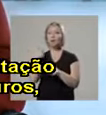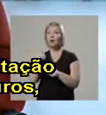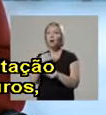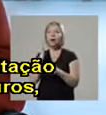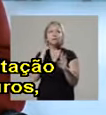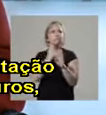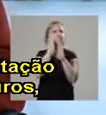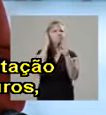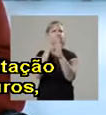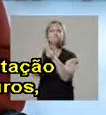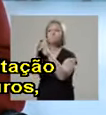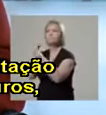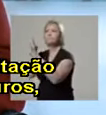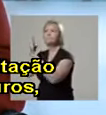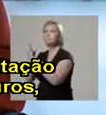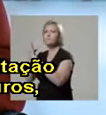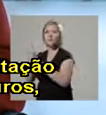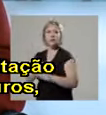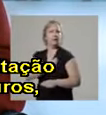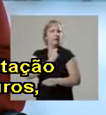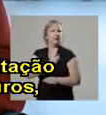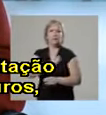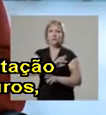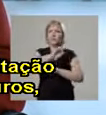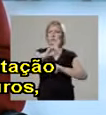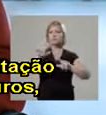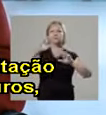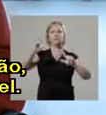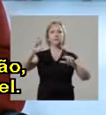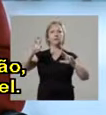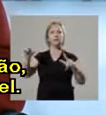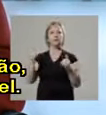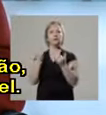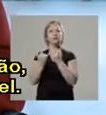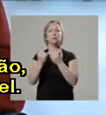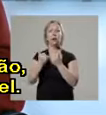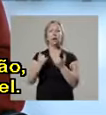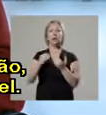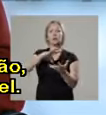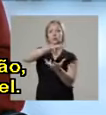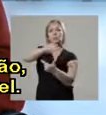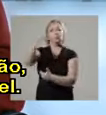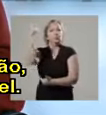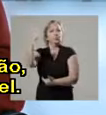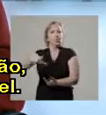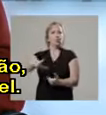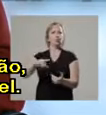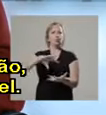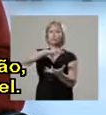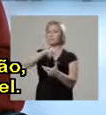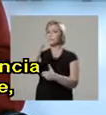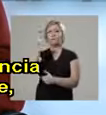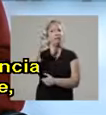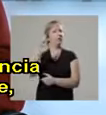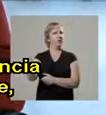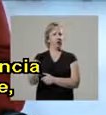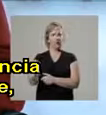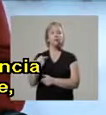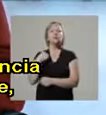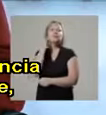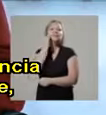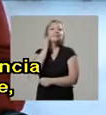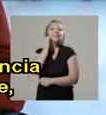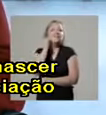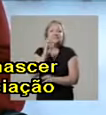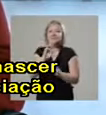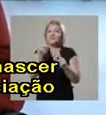inclusive, fora do centro de reabilitação, vivendo vidas extramuros, o que naquela ocasião me parecia impossível. Então foi uma